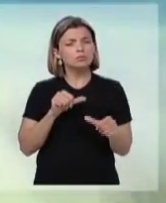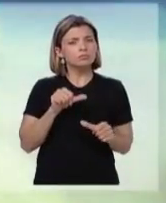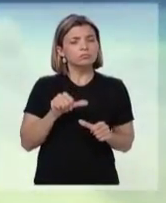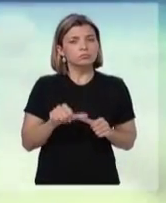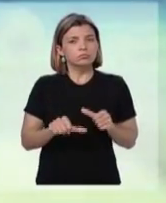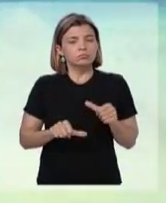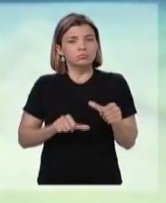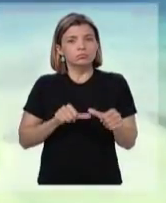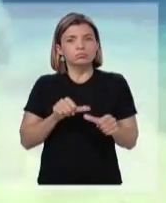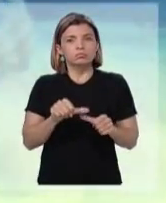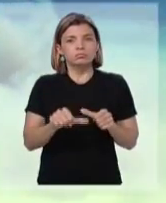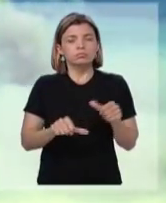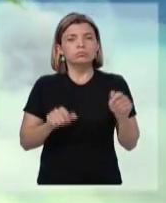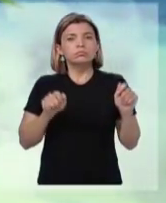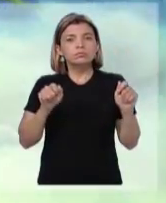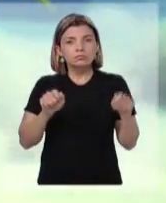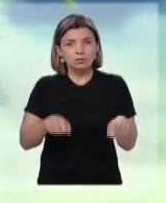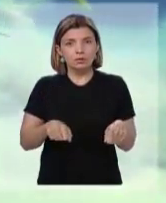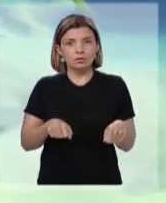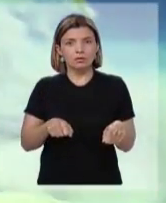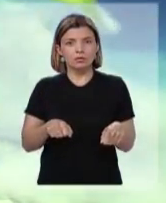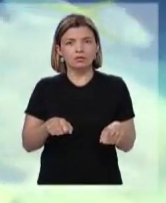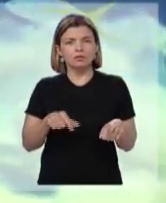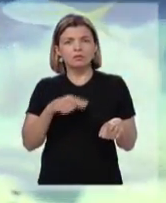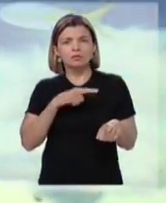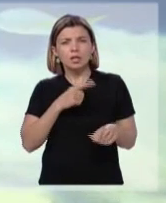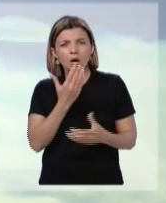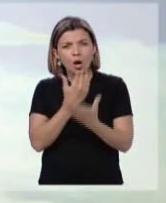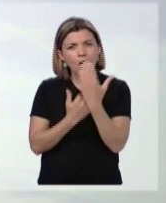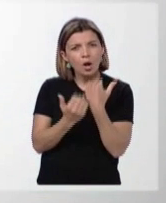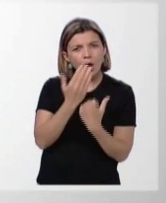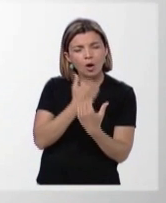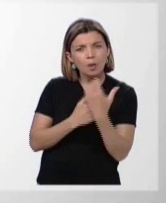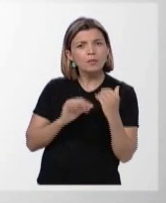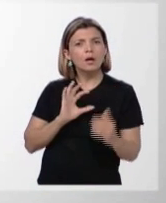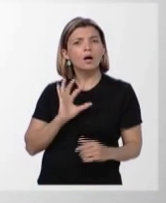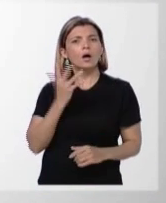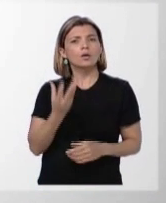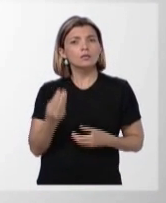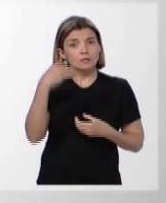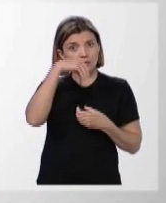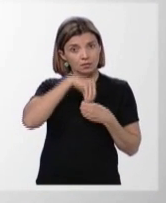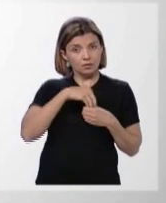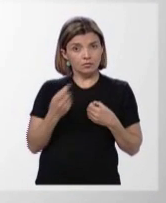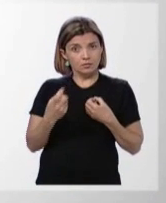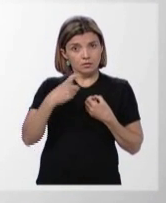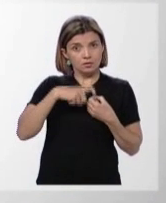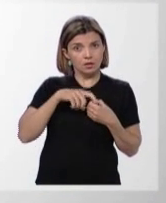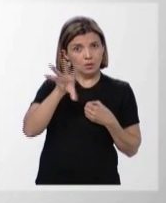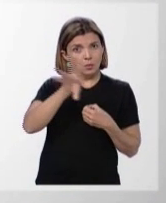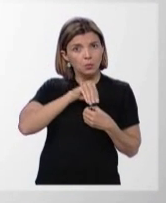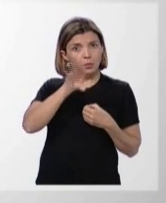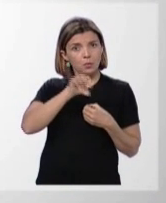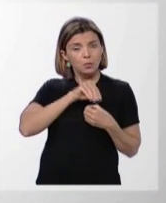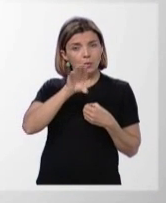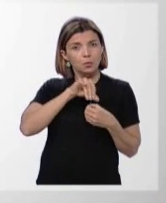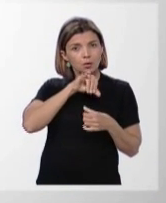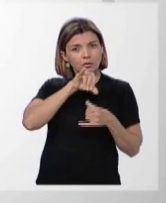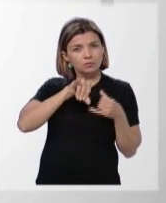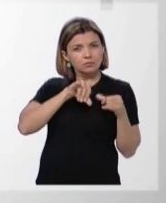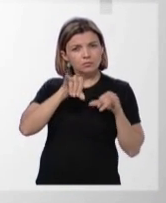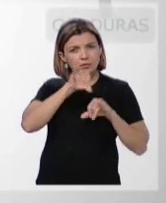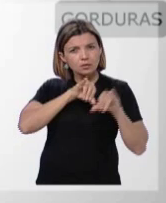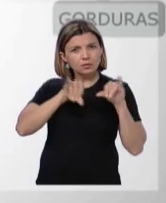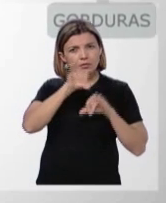Todas essas transformações são possíveis porque quando os seres vivos se alimentam, ocorre em suas células a transferência da